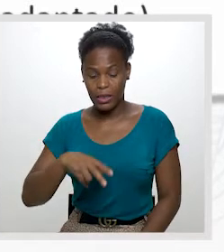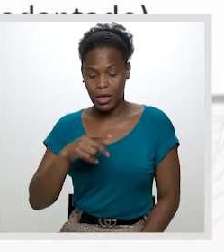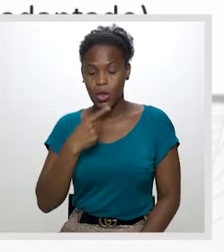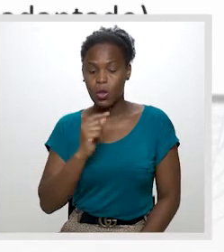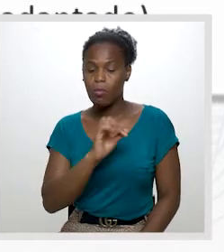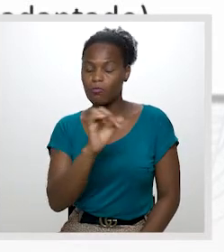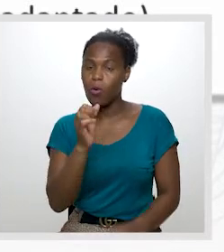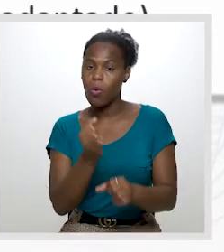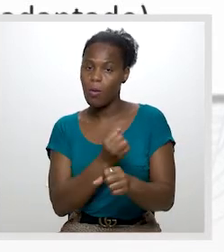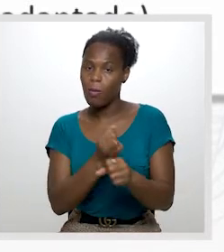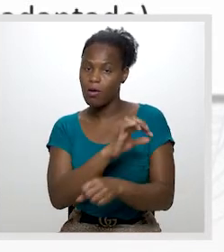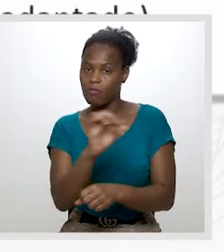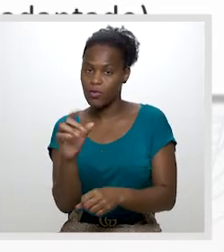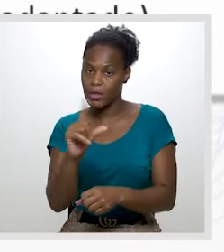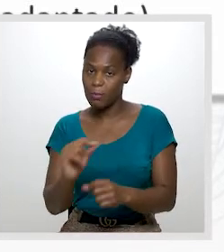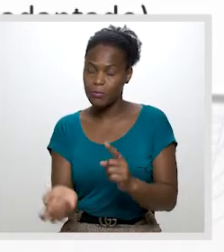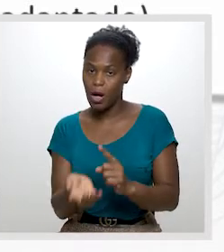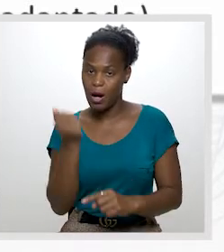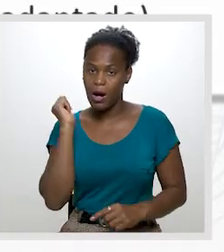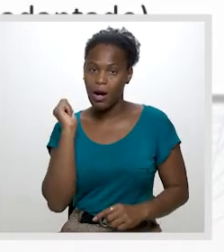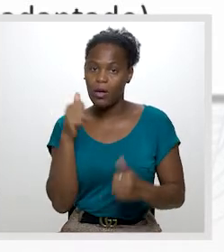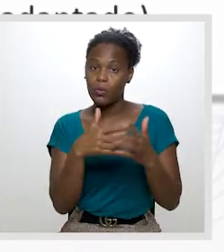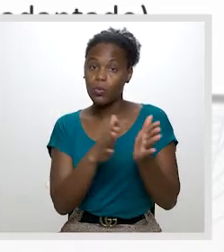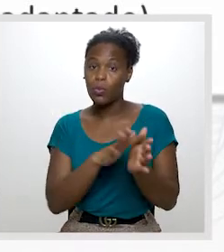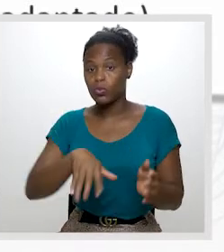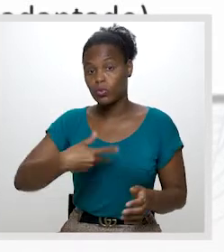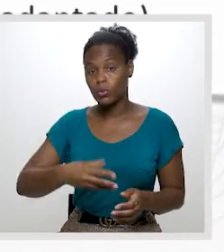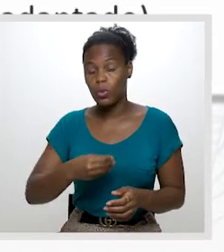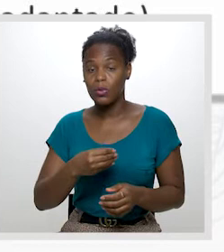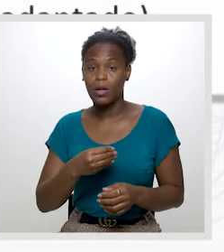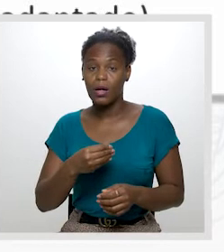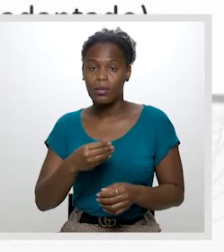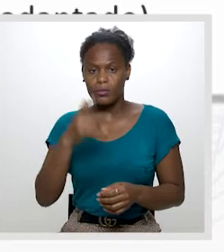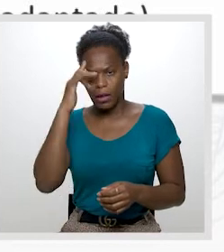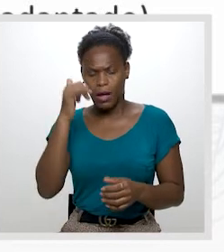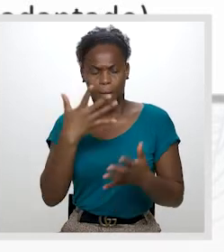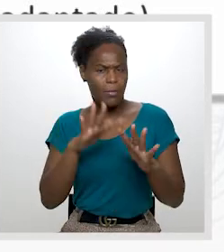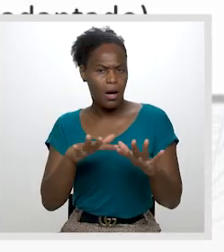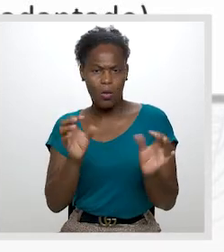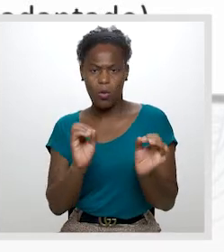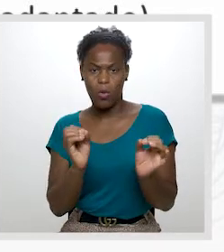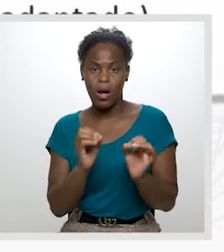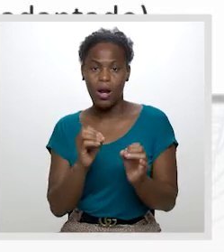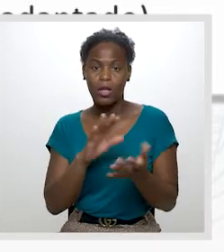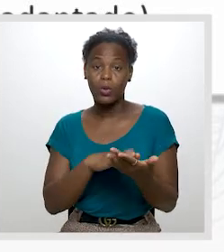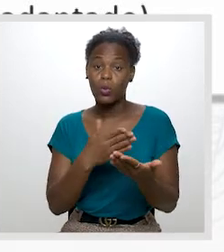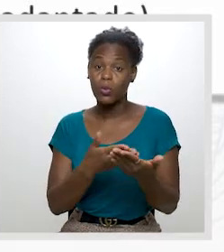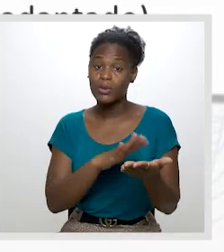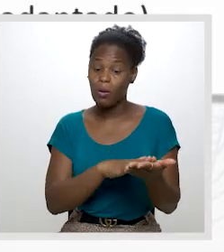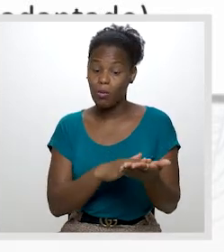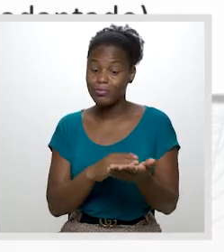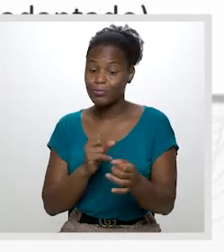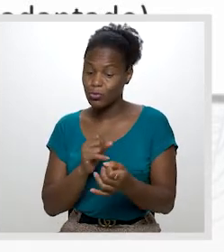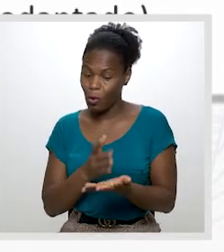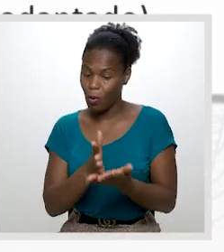portuguesa. O seu nome e a sua obra alcançaram em todo o mundo uma ressonância sem par. As